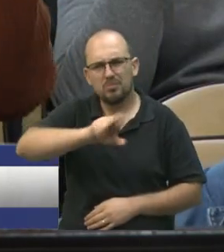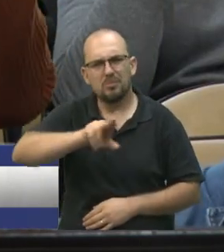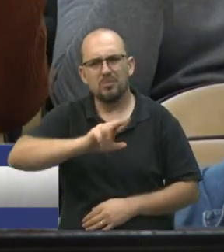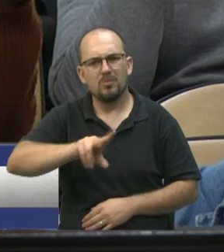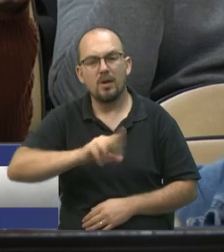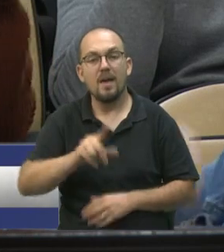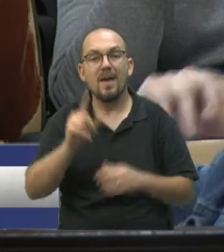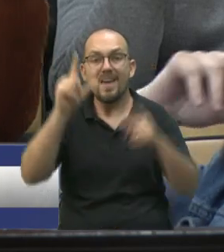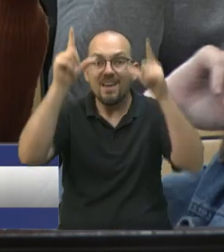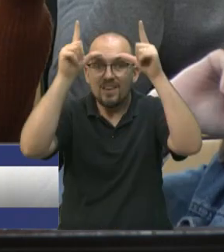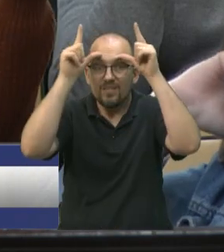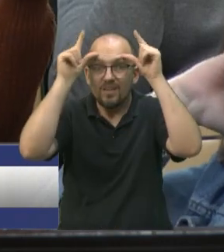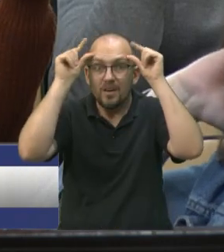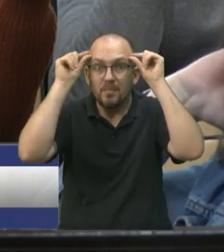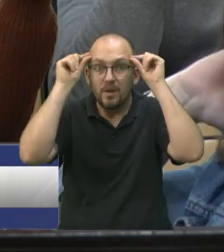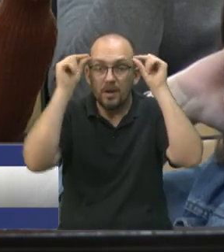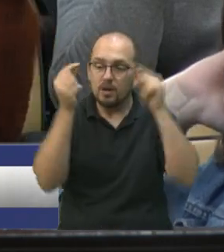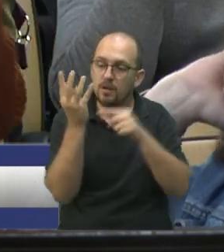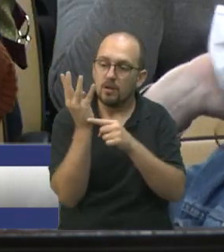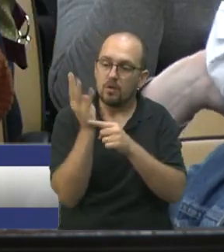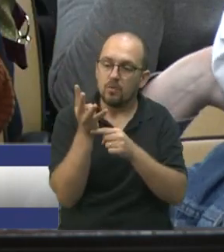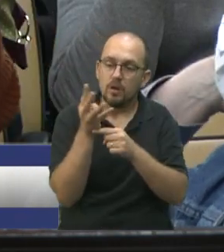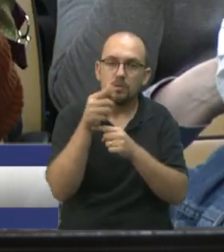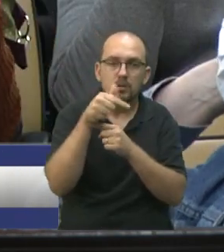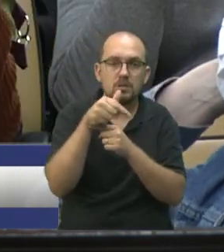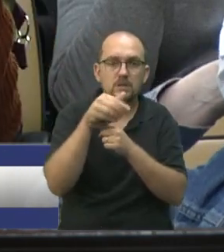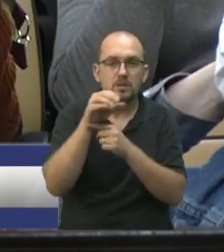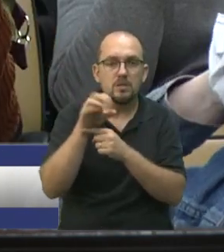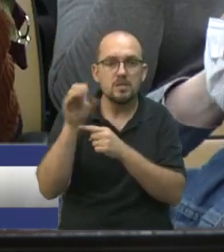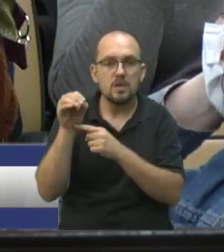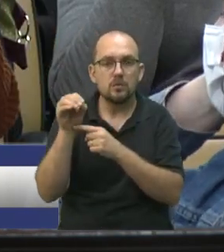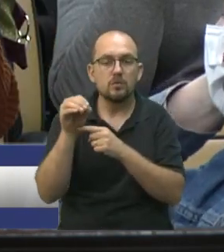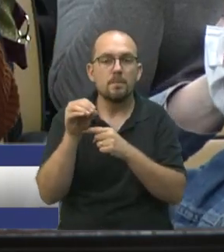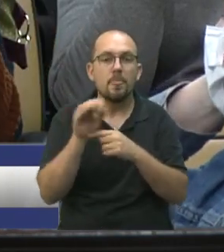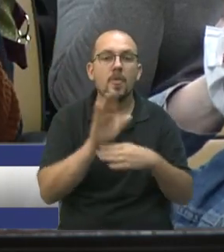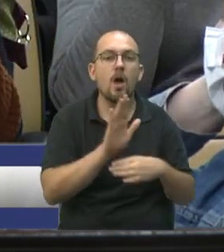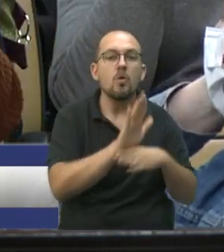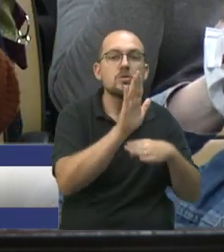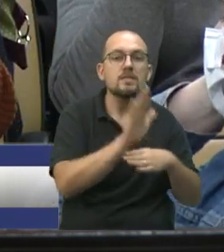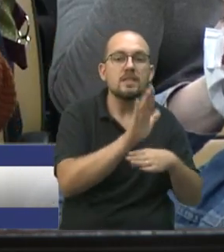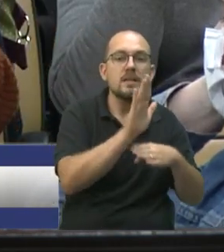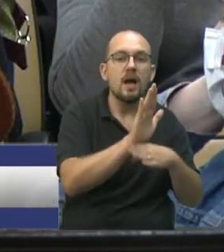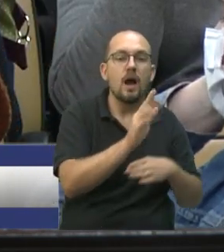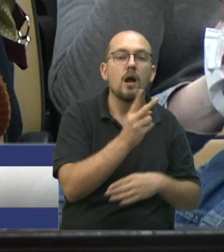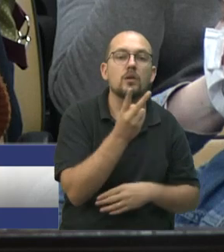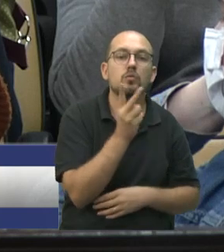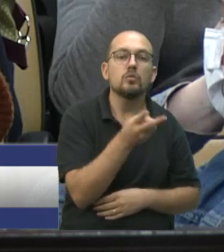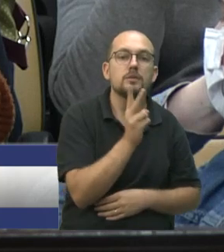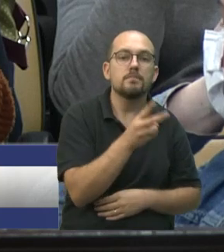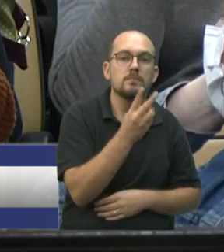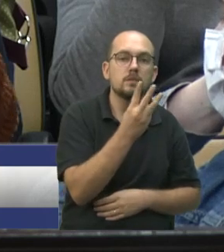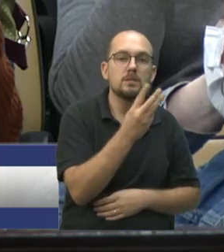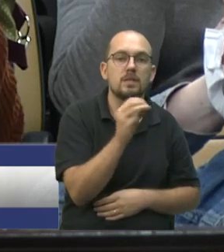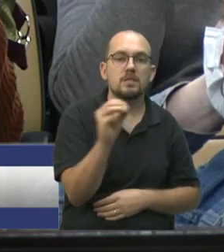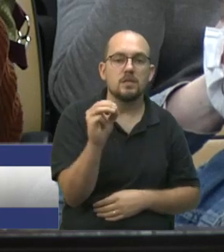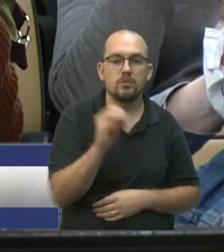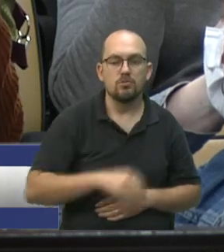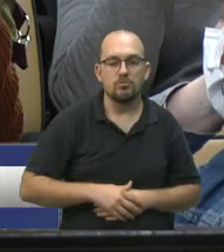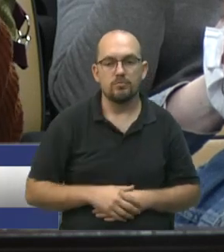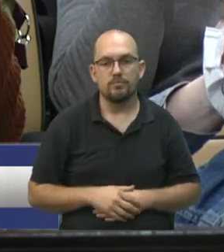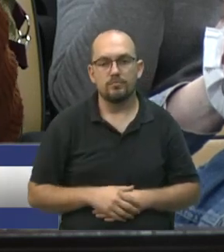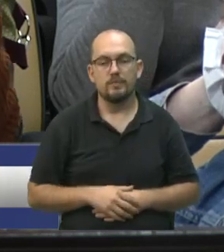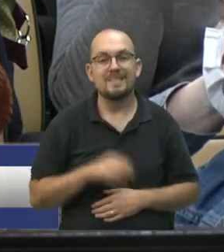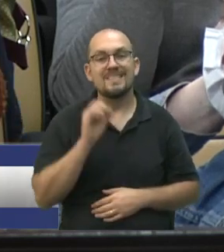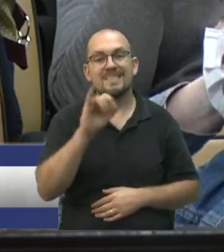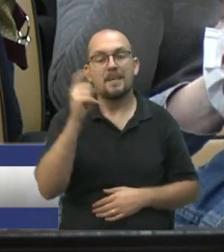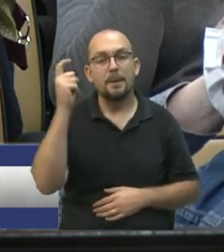Da enfermeira para 4.700, o do auxiliar de enfermagem para 2.300. E se a gente